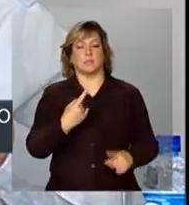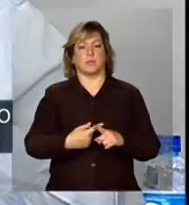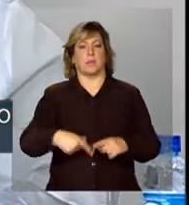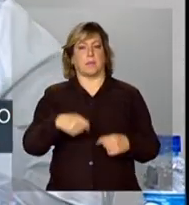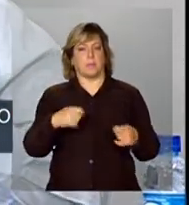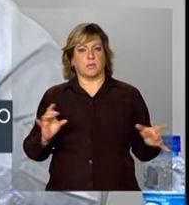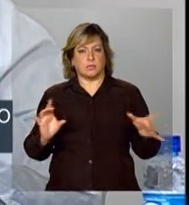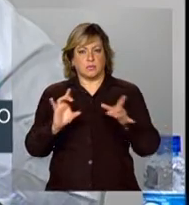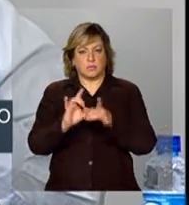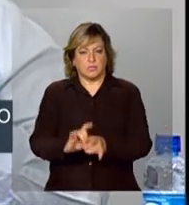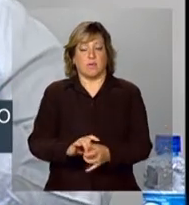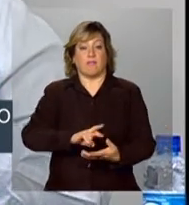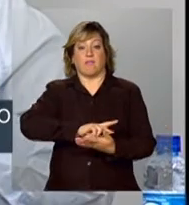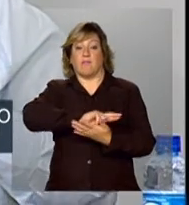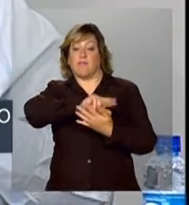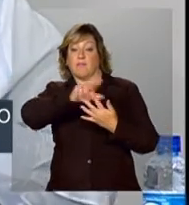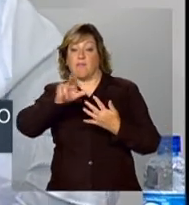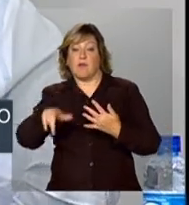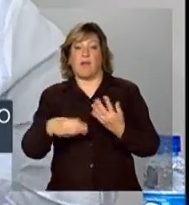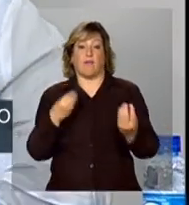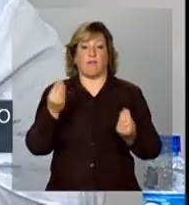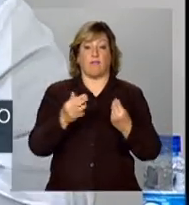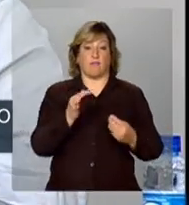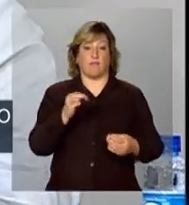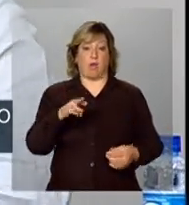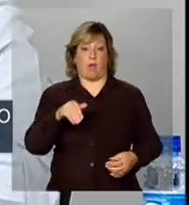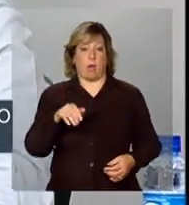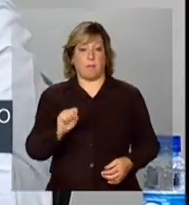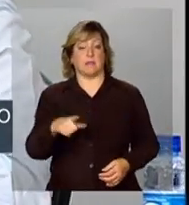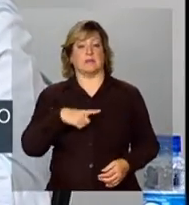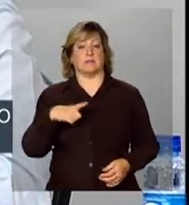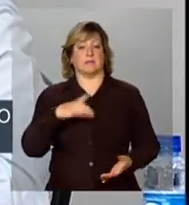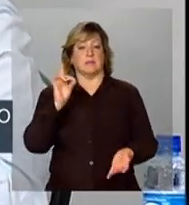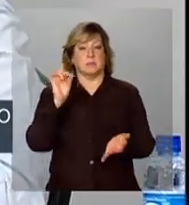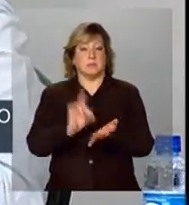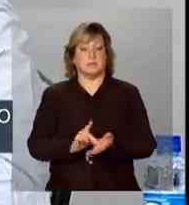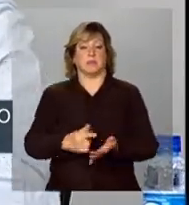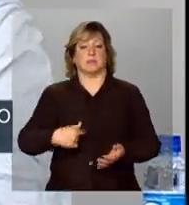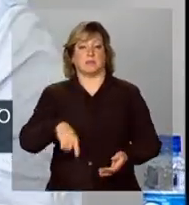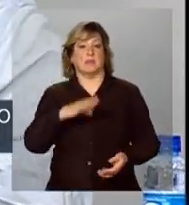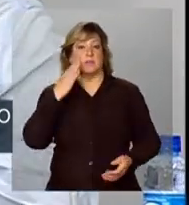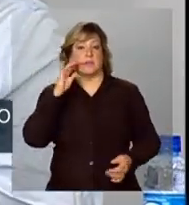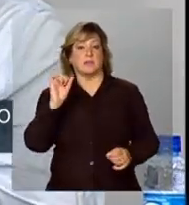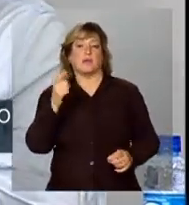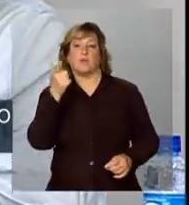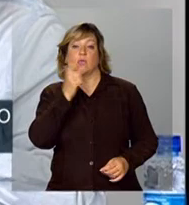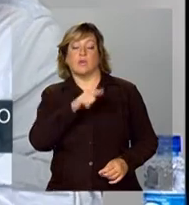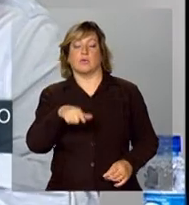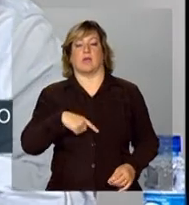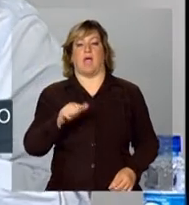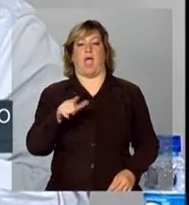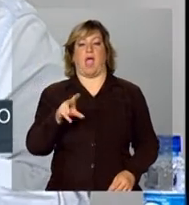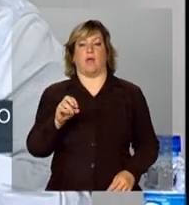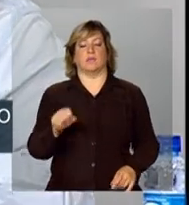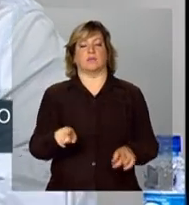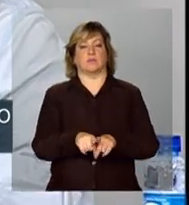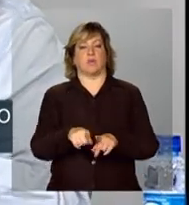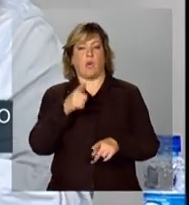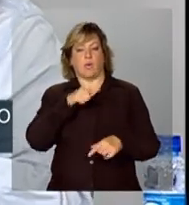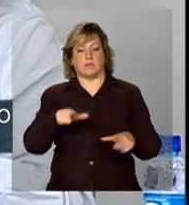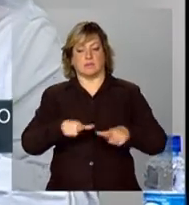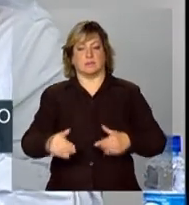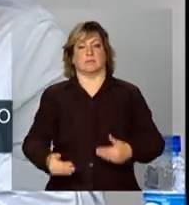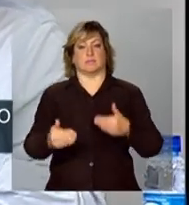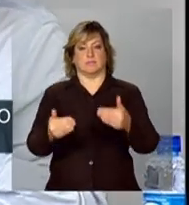amarrar sobre vários aspectos para poder ter uma efetividade na consecução dos seus objetivos e da sua ação para isso. E